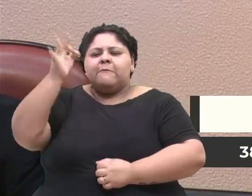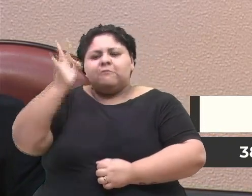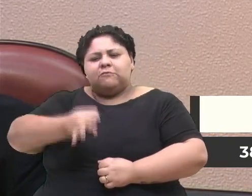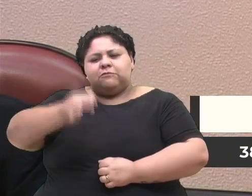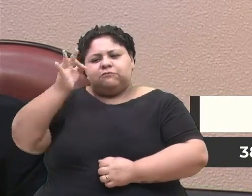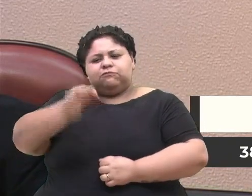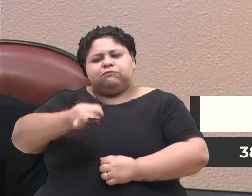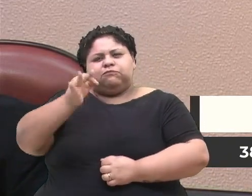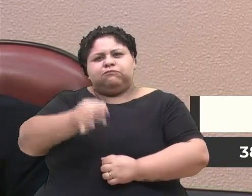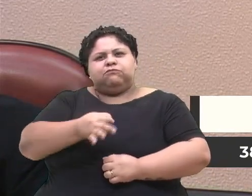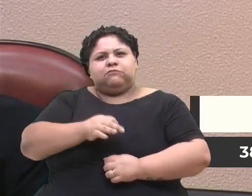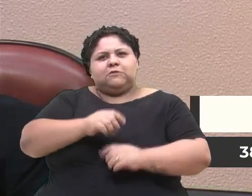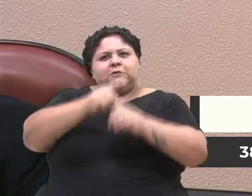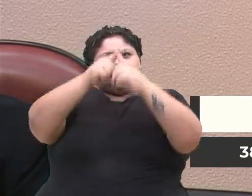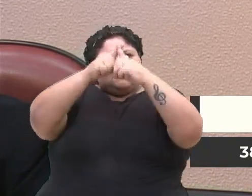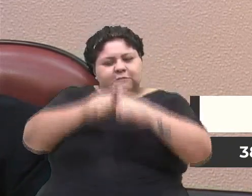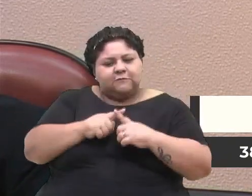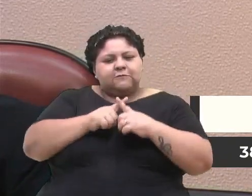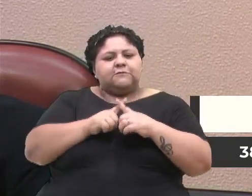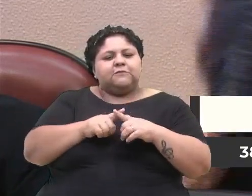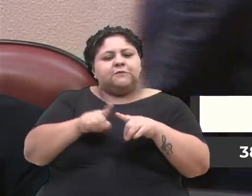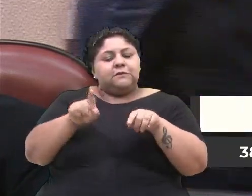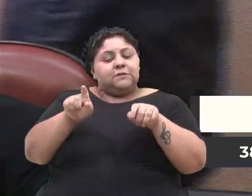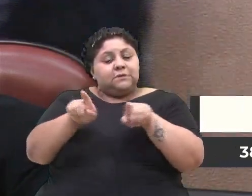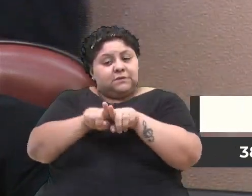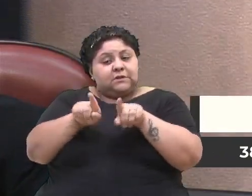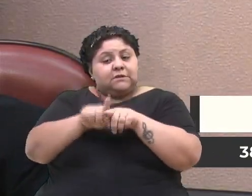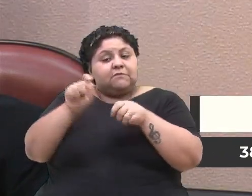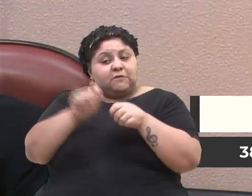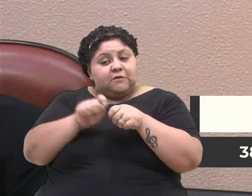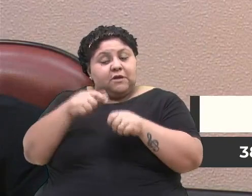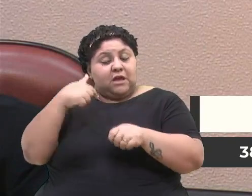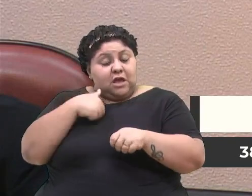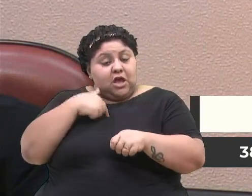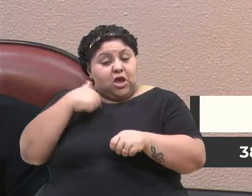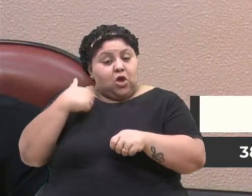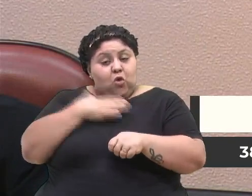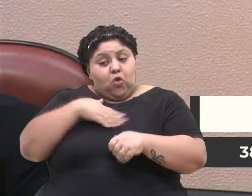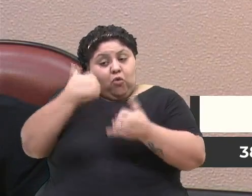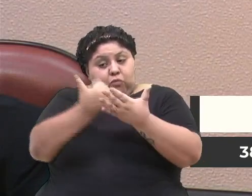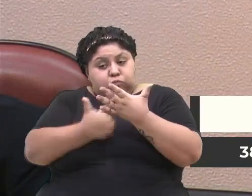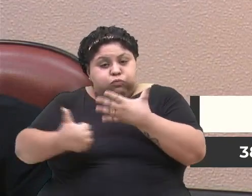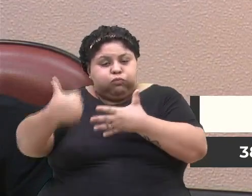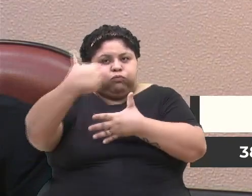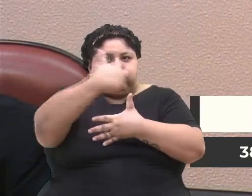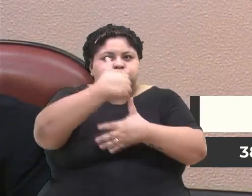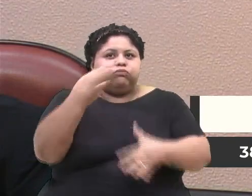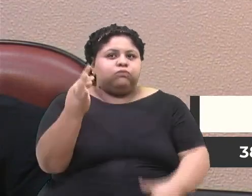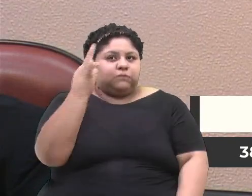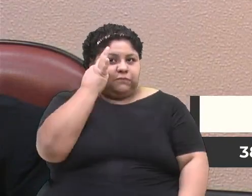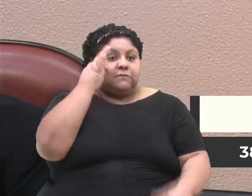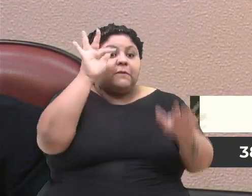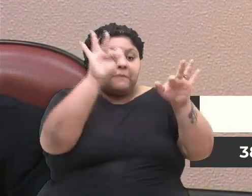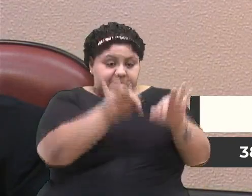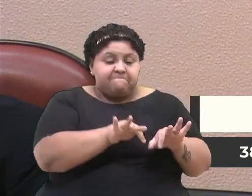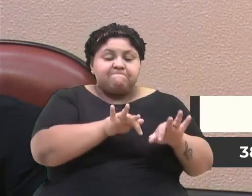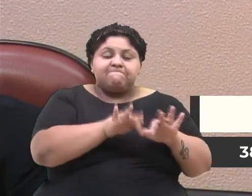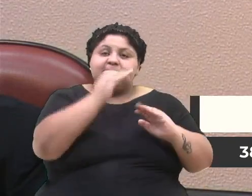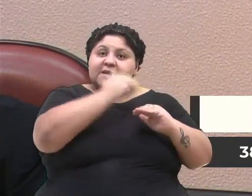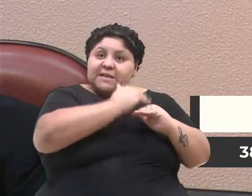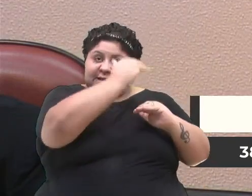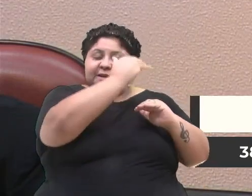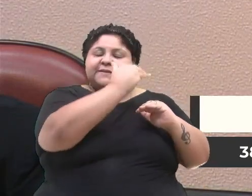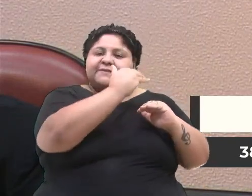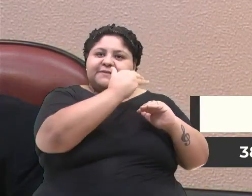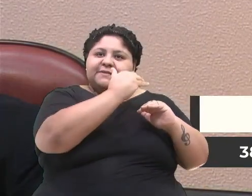desempenho no campeonato e pelo feito. Tive o privilégio de estar presente nessa final e, mais uma